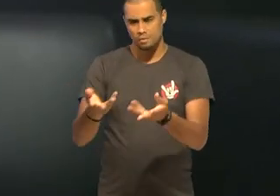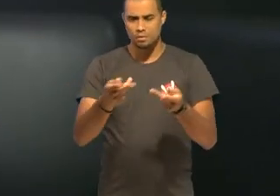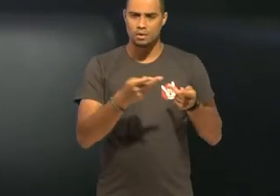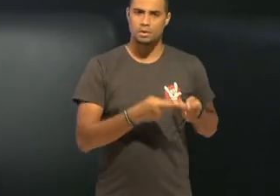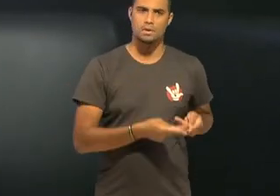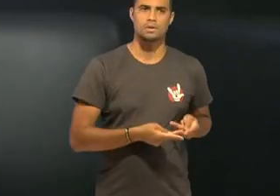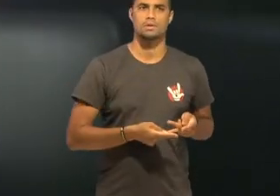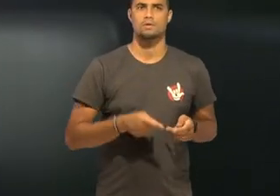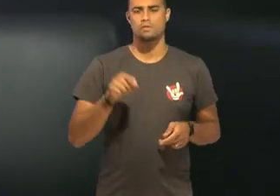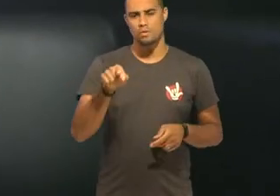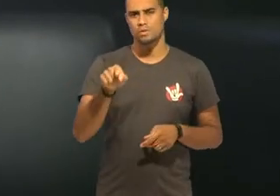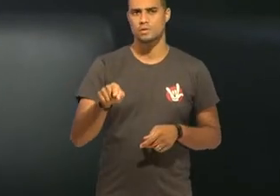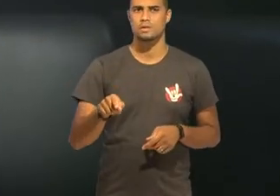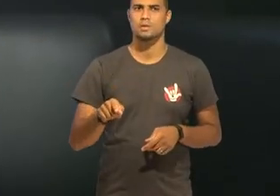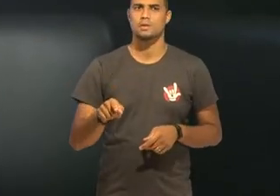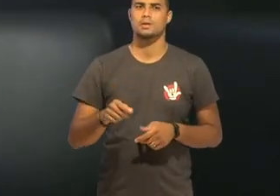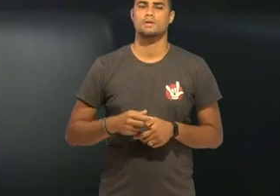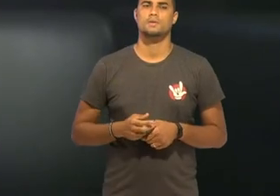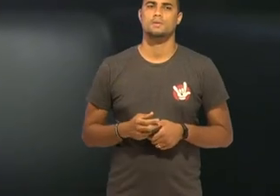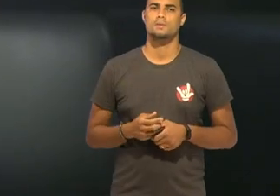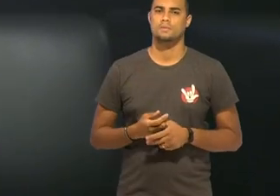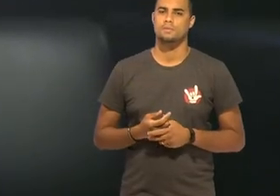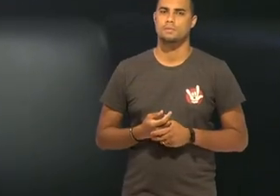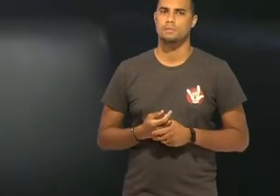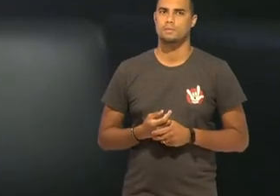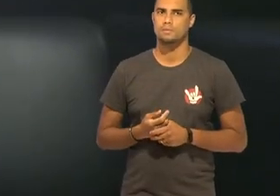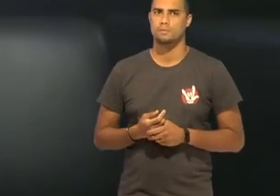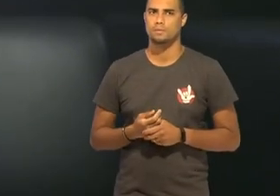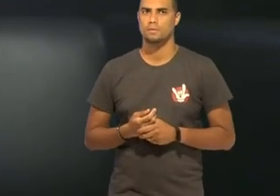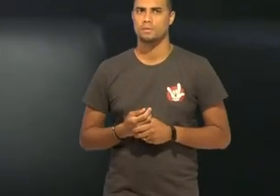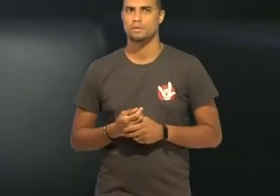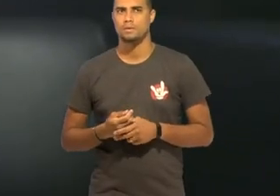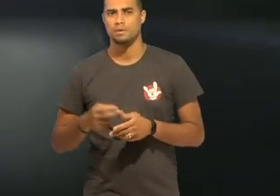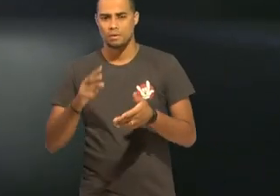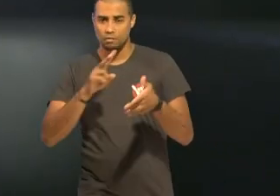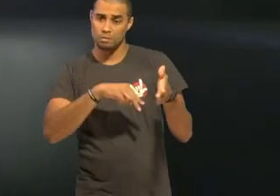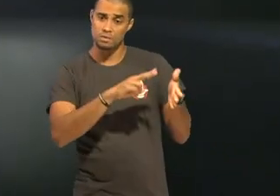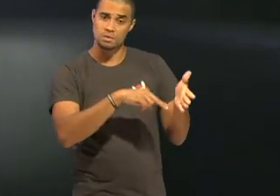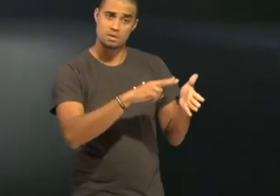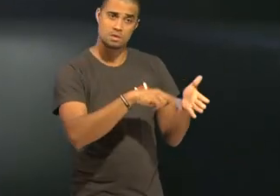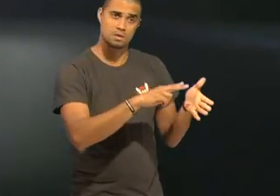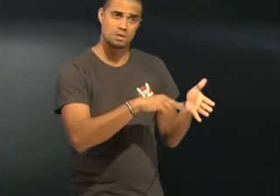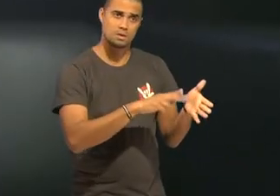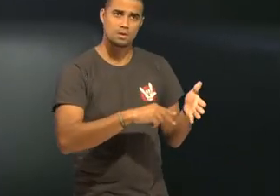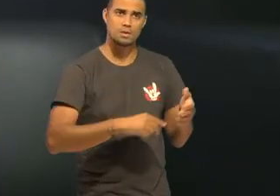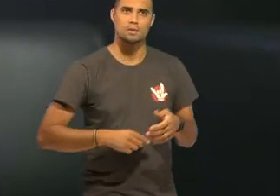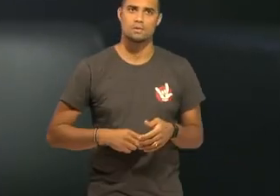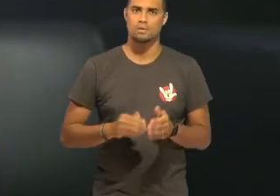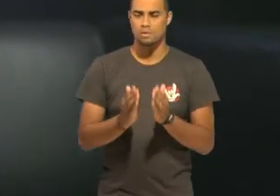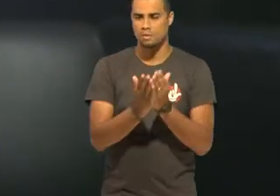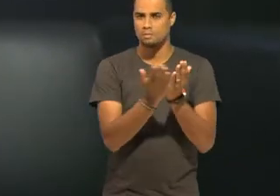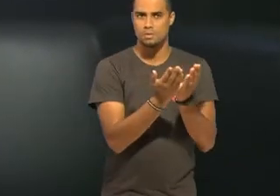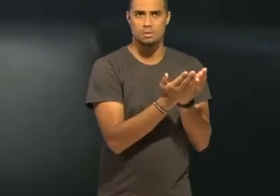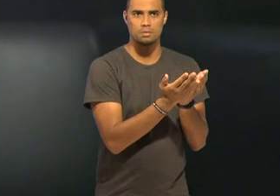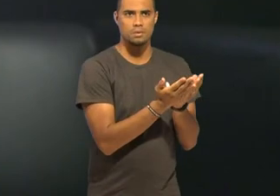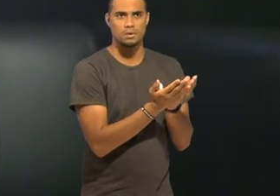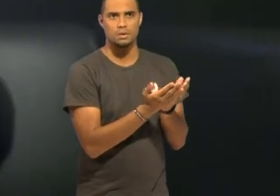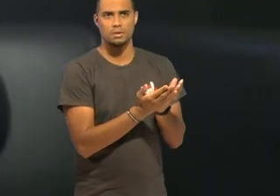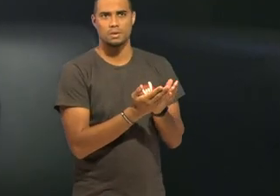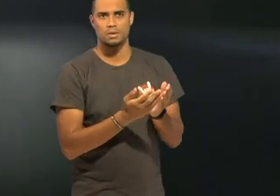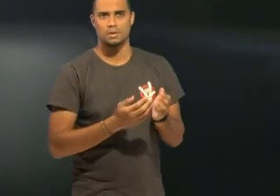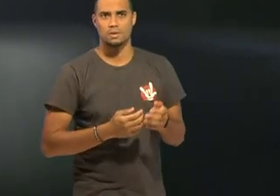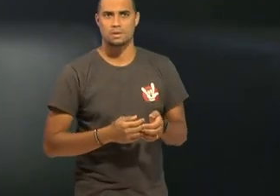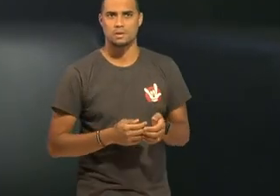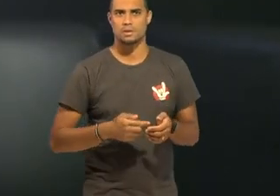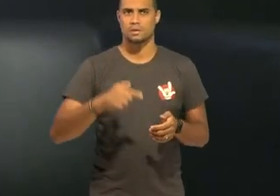segunda-feira nós vamos mudar o livro, nós vamos entrar no livro de Gálatas, ok? O desafio lá do Mag Conduta, a partir de segunda-feira, vai para o livro de Gálatas.